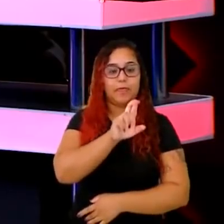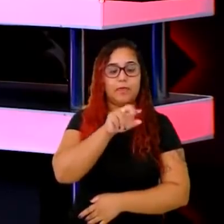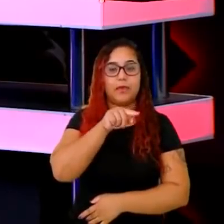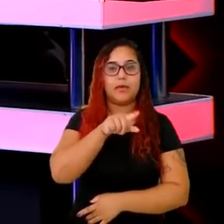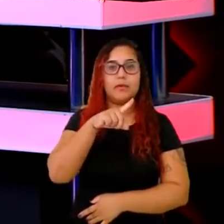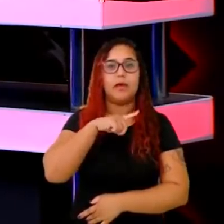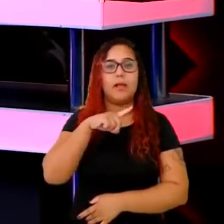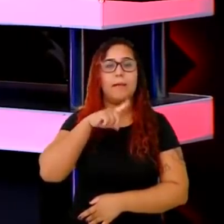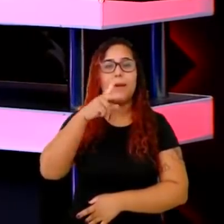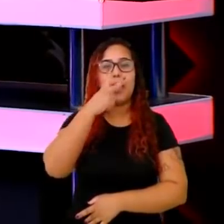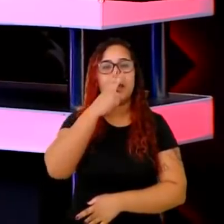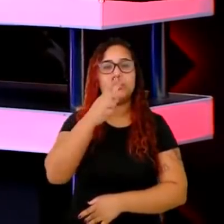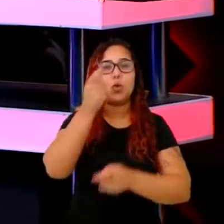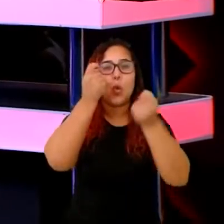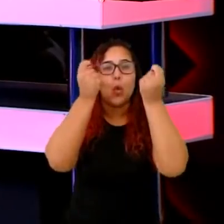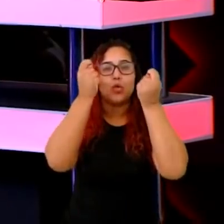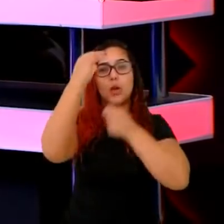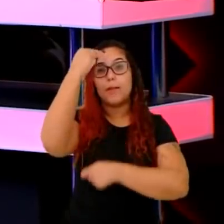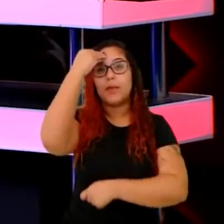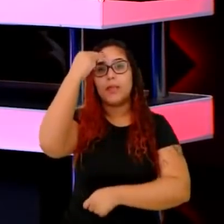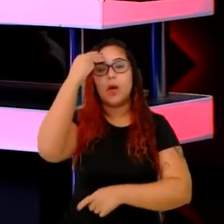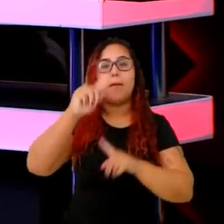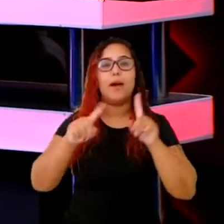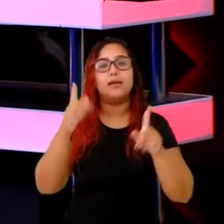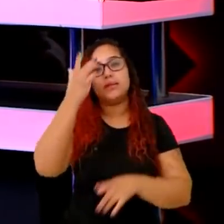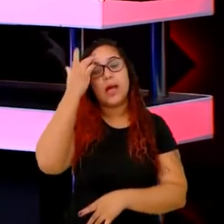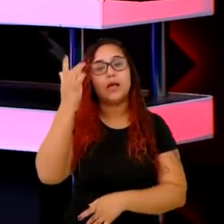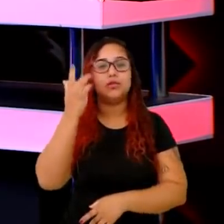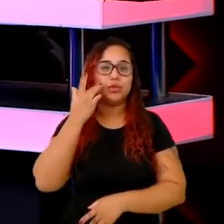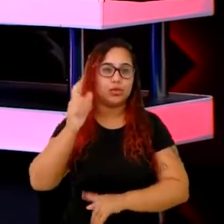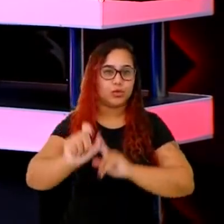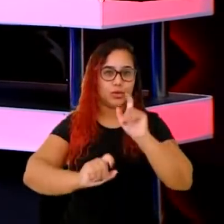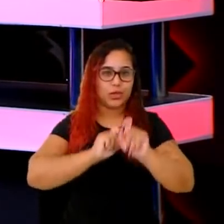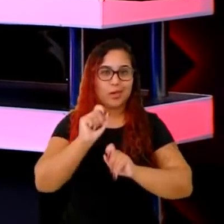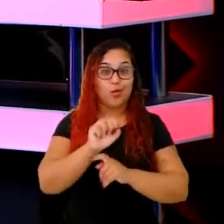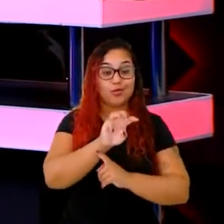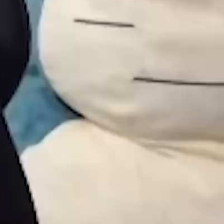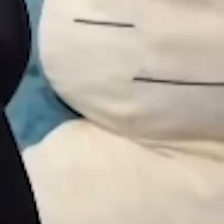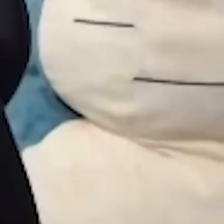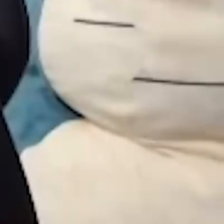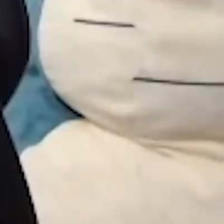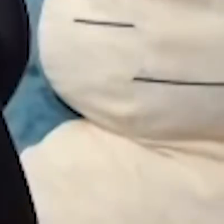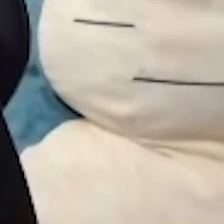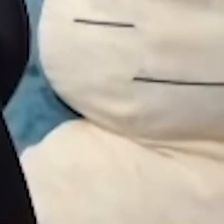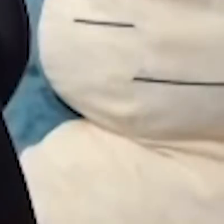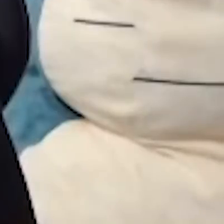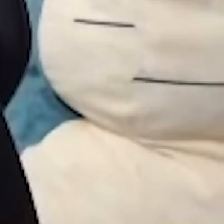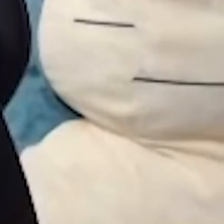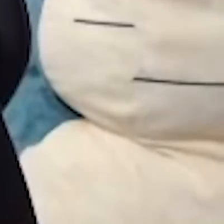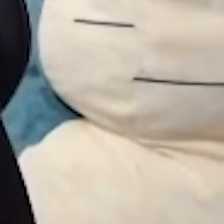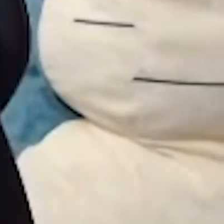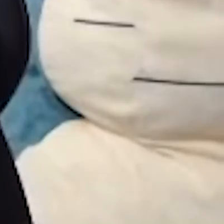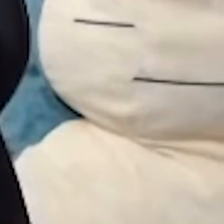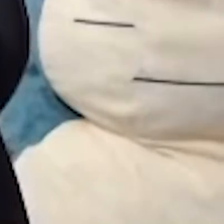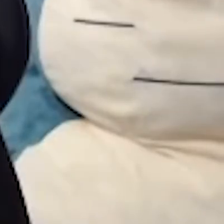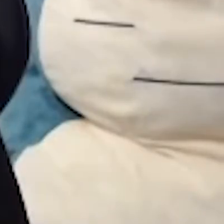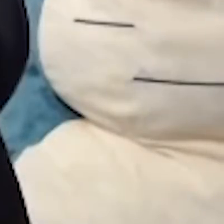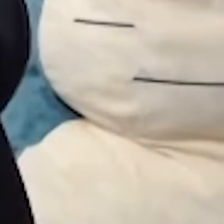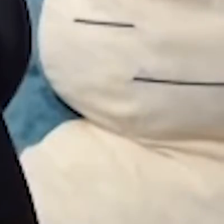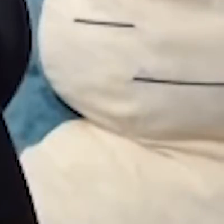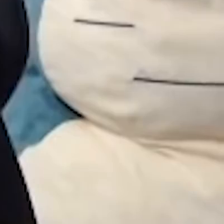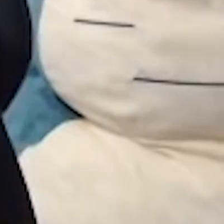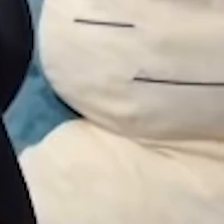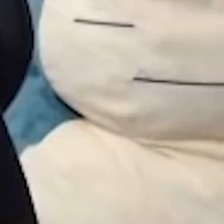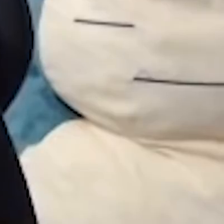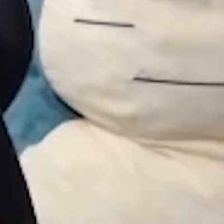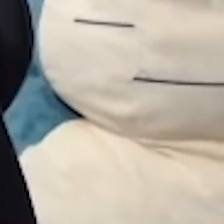Takeshi, ela tá bem demais, tá? Correntinha ali pra chamar atenção. Um suéter de 10 mil. Pô, ele tá ficando mais jovem,